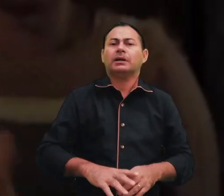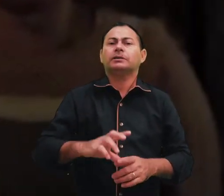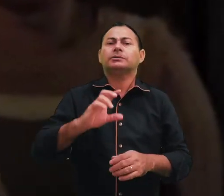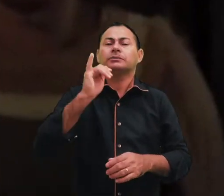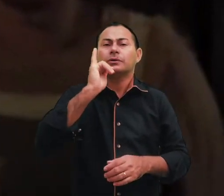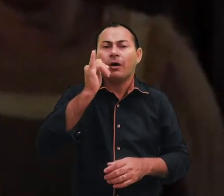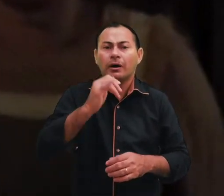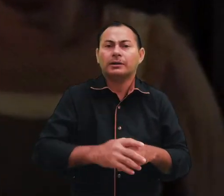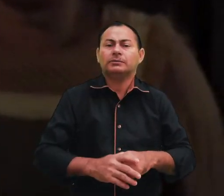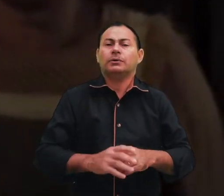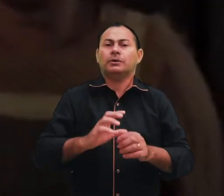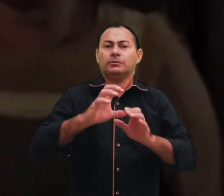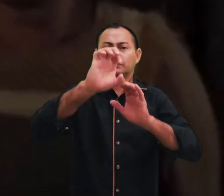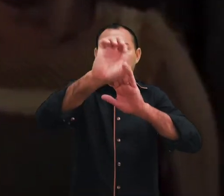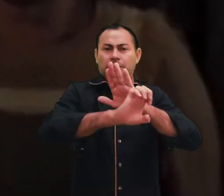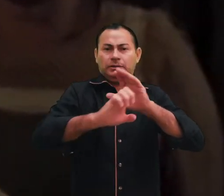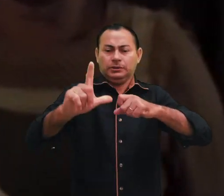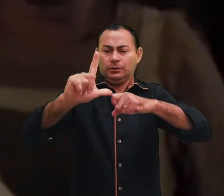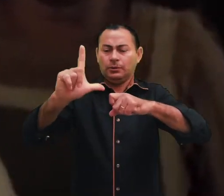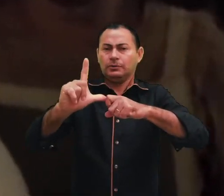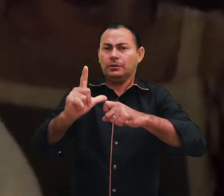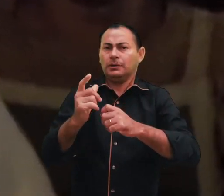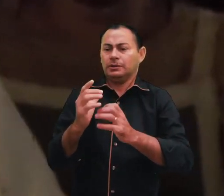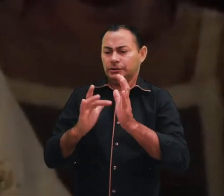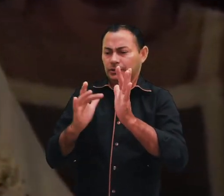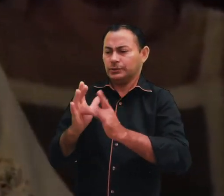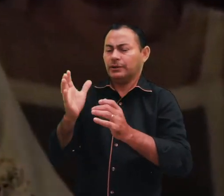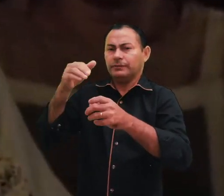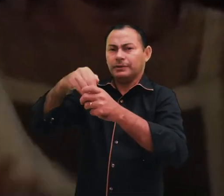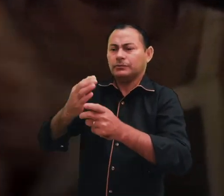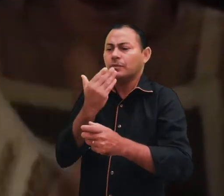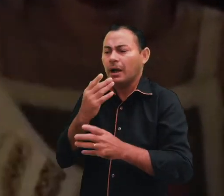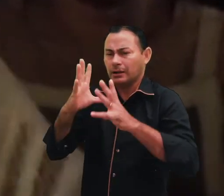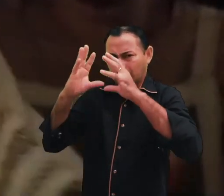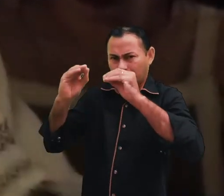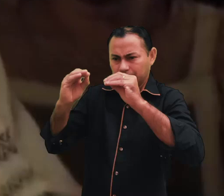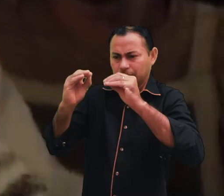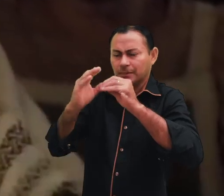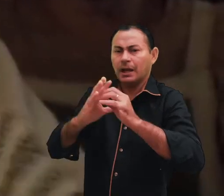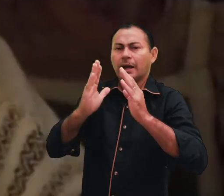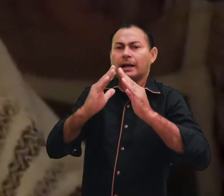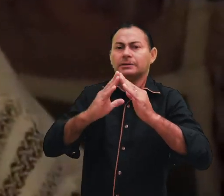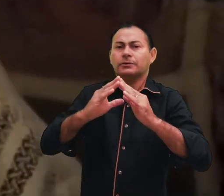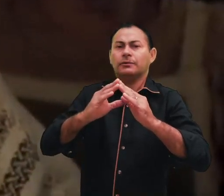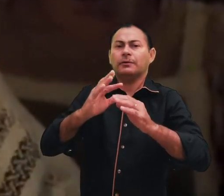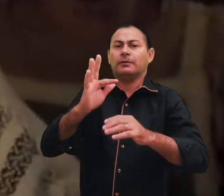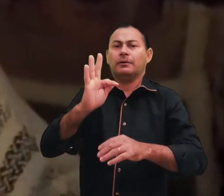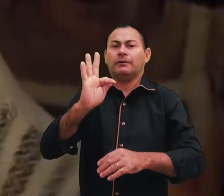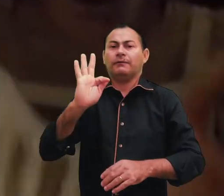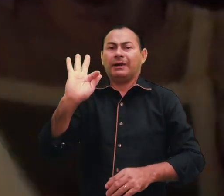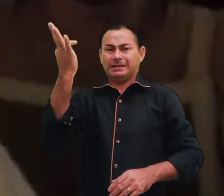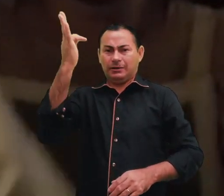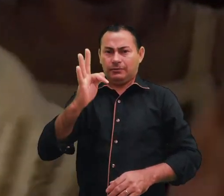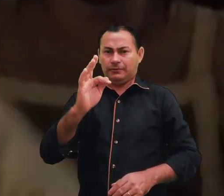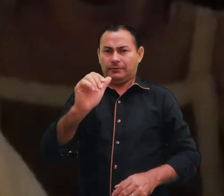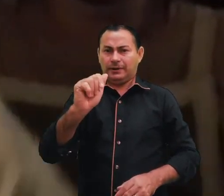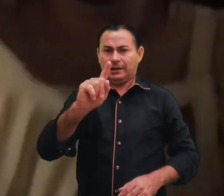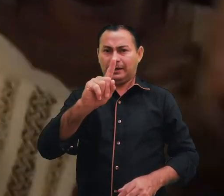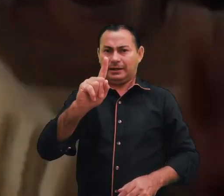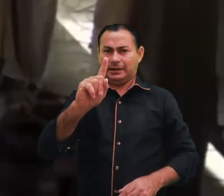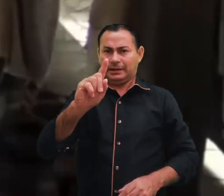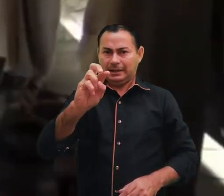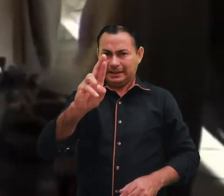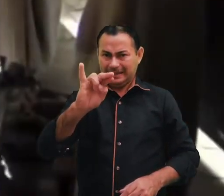7, que conta sobre um jantar que Jesus teve na casa de um fariseu? Aquele fariseu não se importou em lavar os pés de Jesus, o que